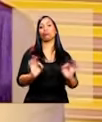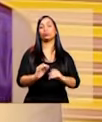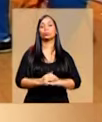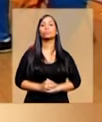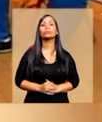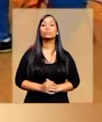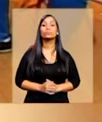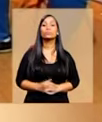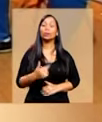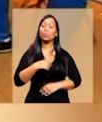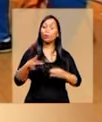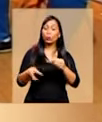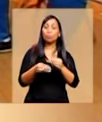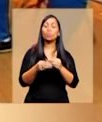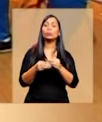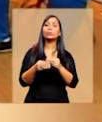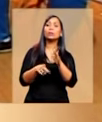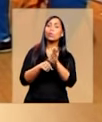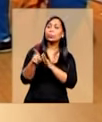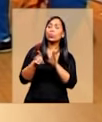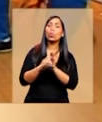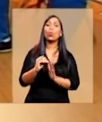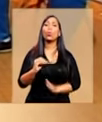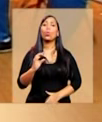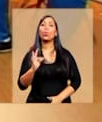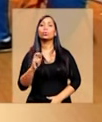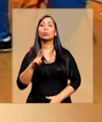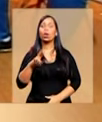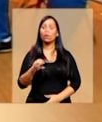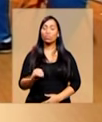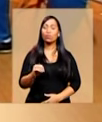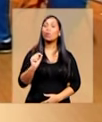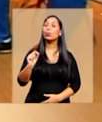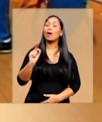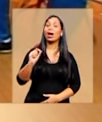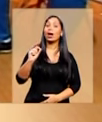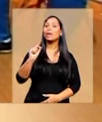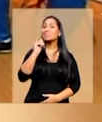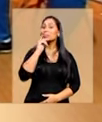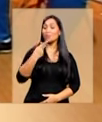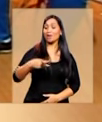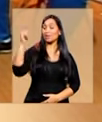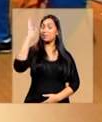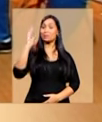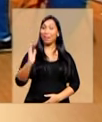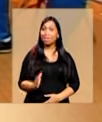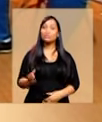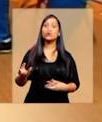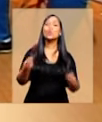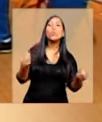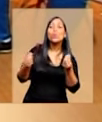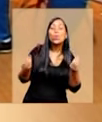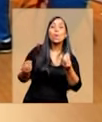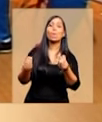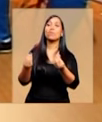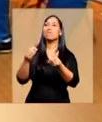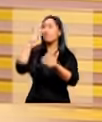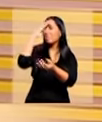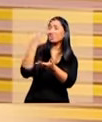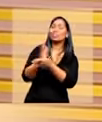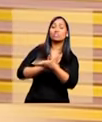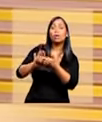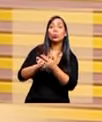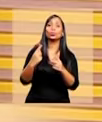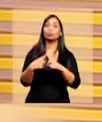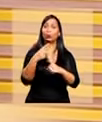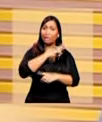revela. Para complementar, eu pergunto para o Otávio, o que é ser ateu, então, num país como esse, onde a religiosidade é tão